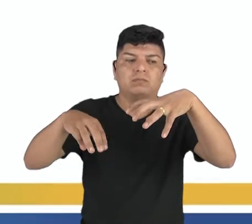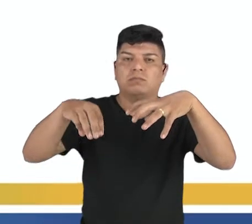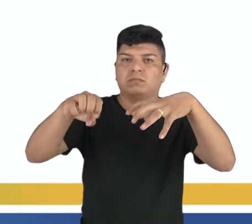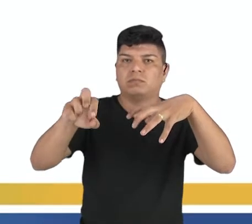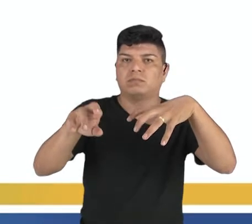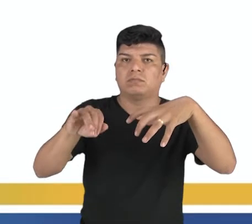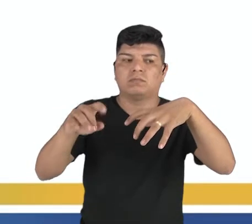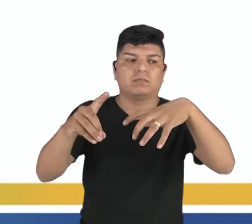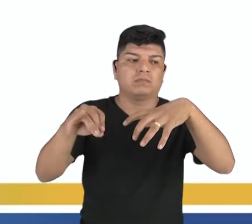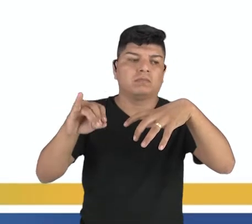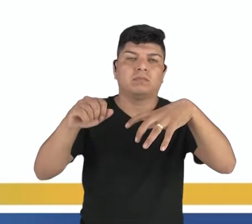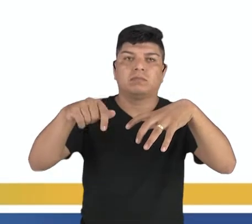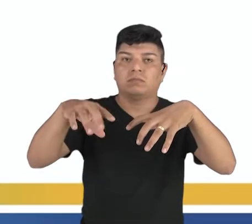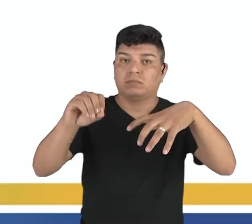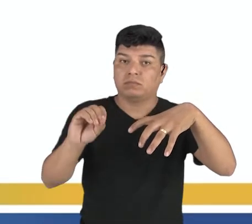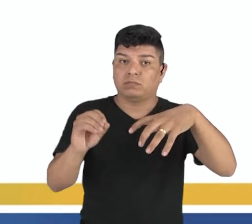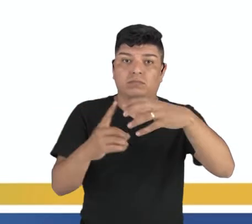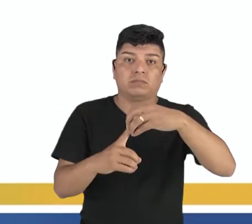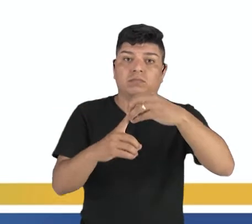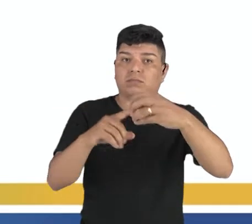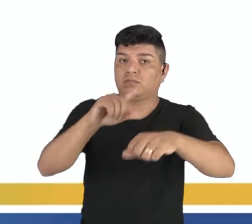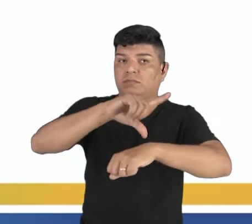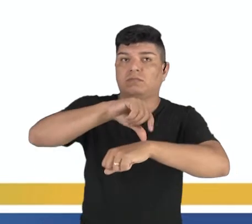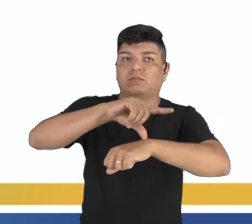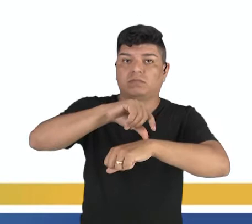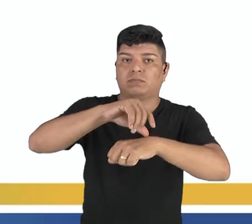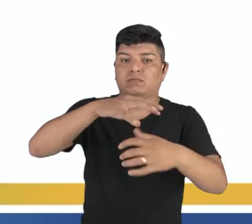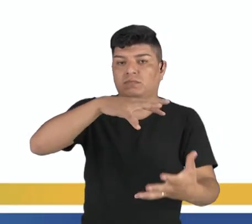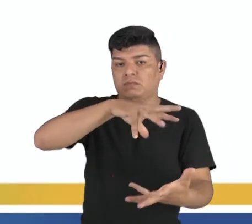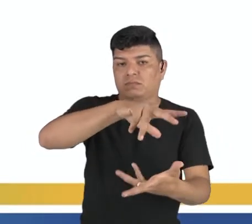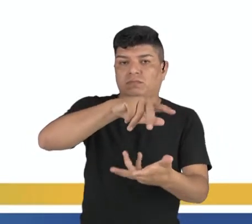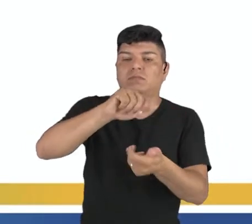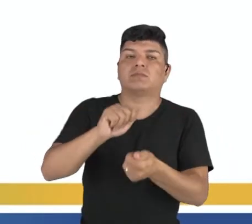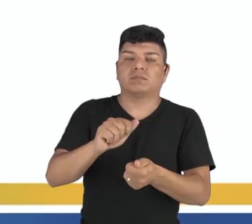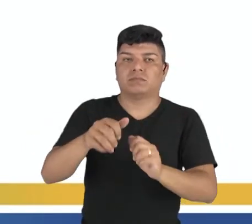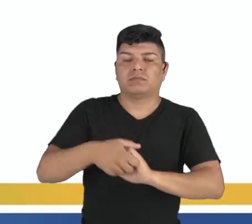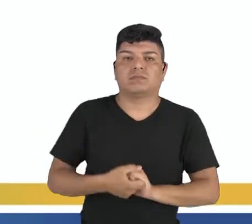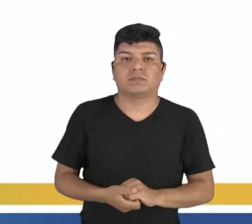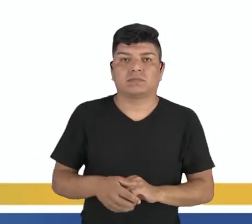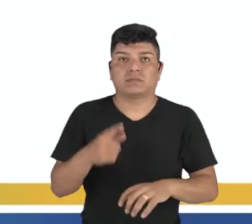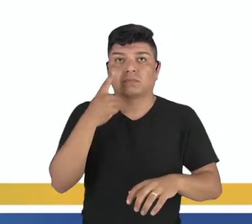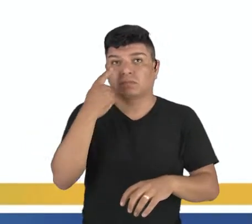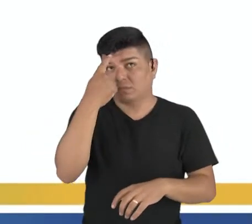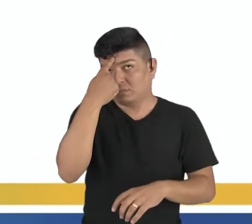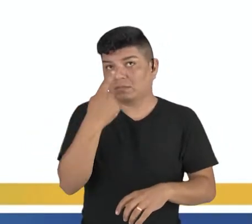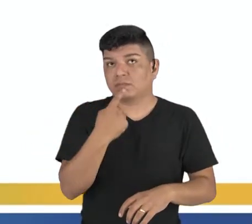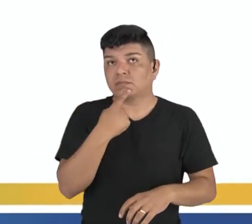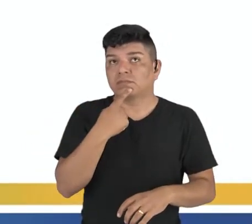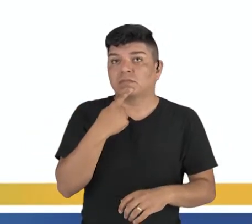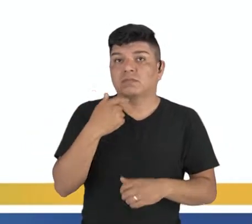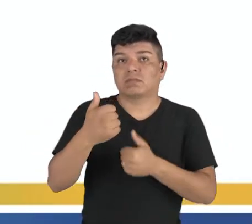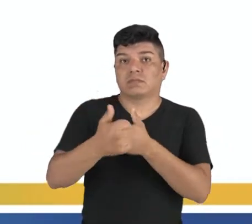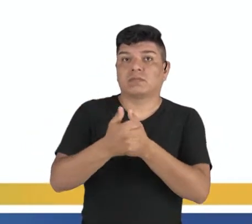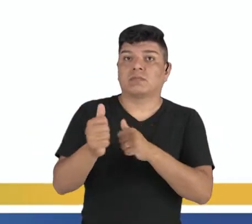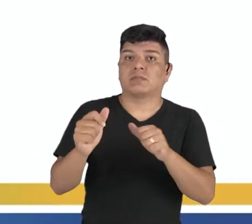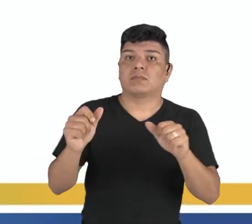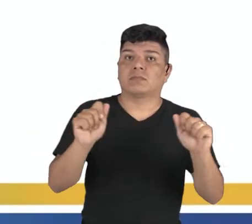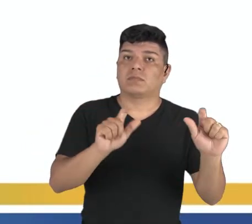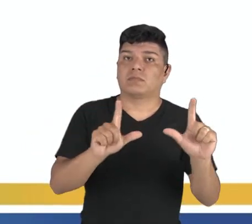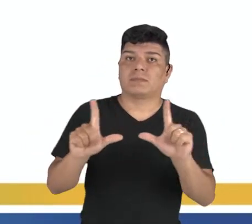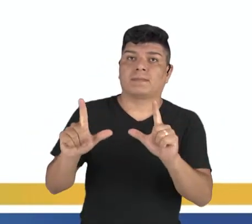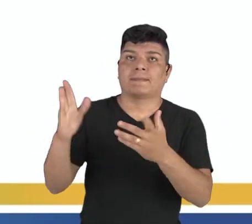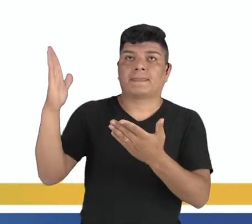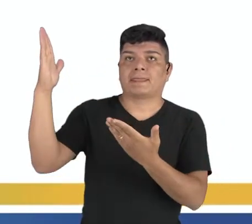de referência de horário por todos os países do globo terrestre. E aí o que nós estamos vendo nessa figura aí que está do lado, esse ponto